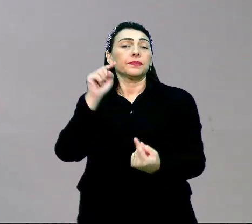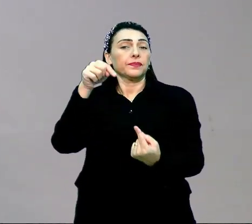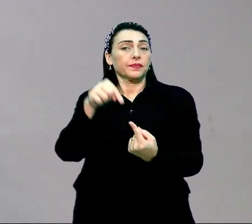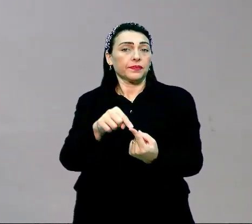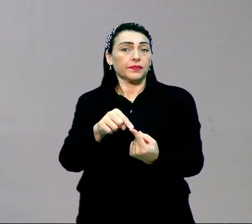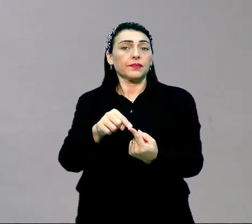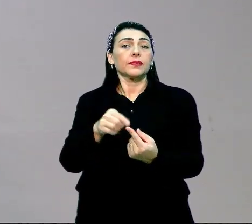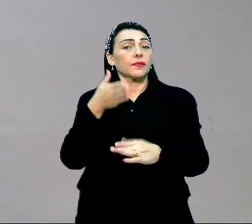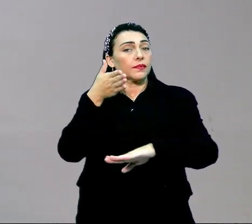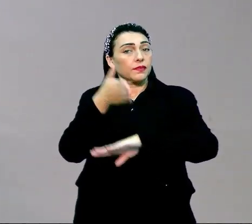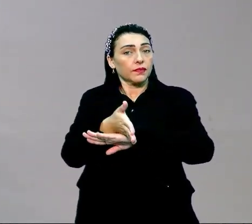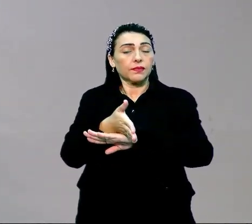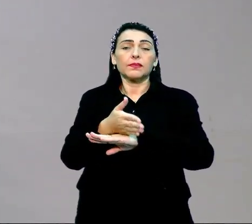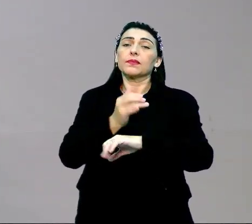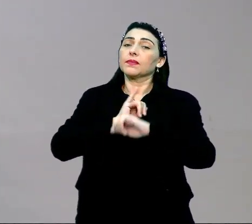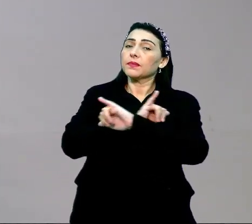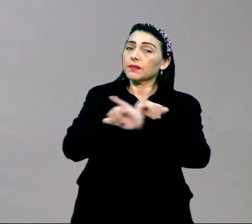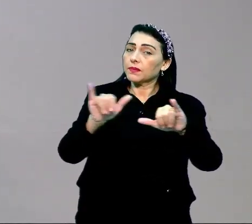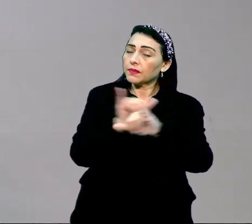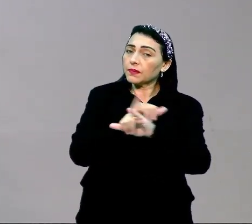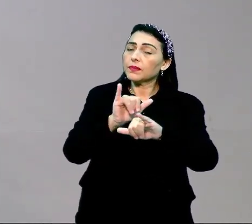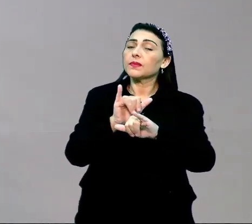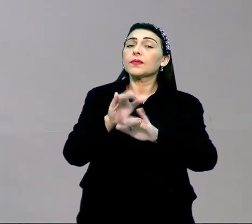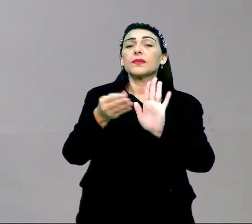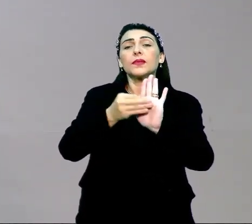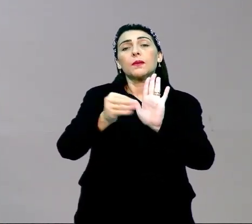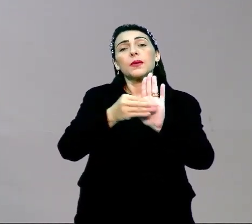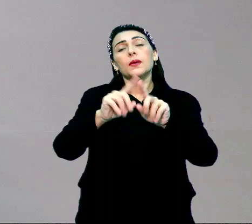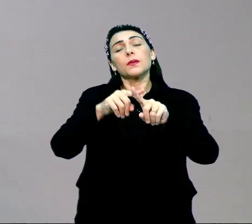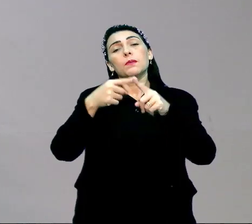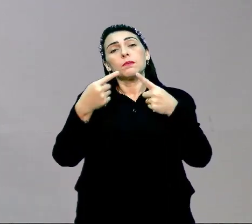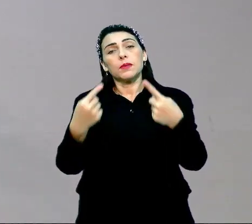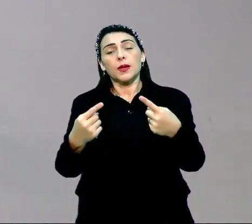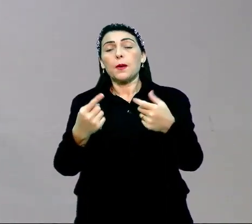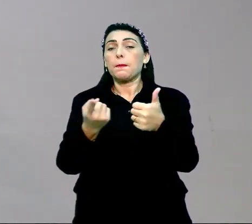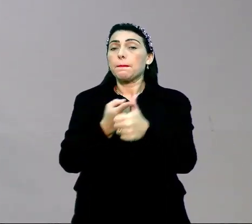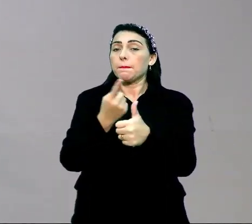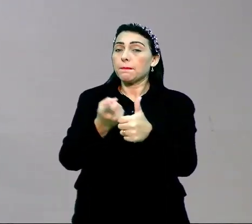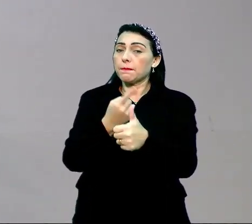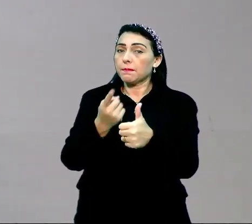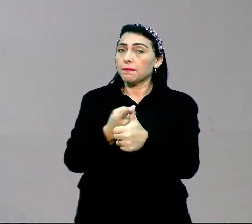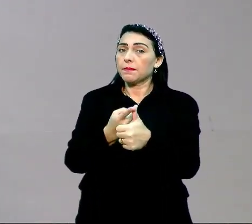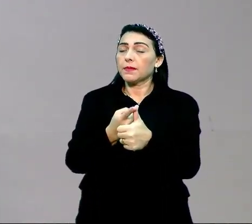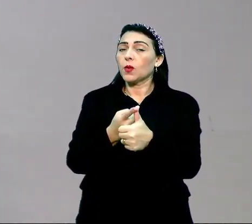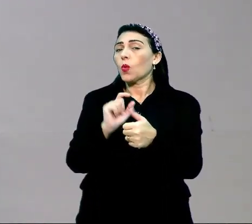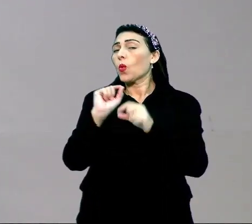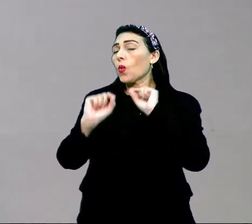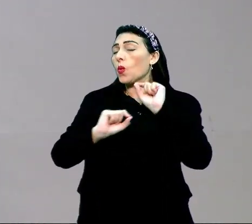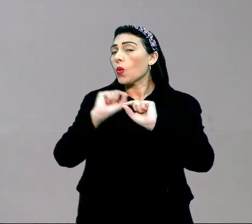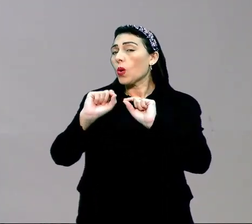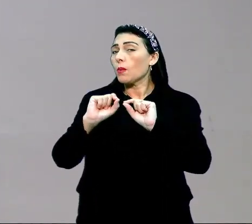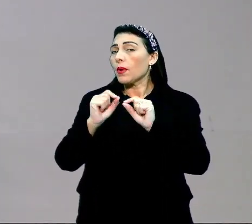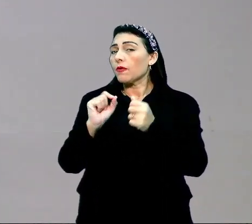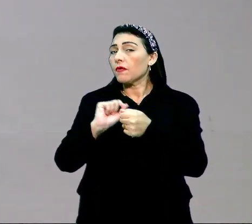o acesso à informação por meio da mídia, porém, aí vem o primeiro adendo. Como é feita essa